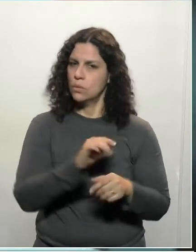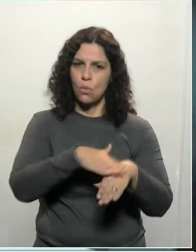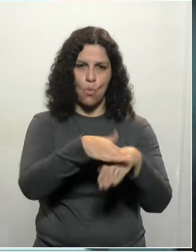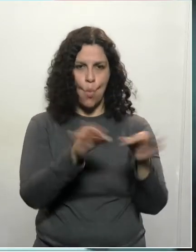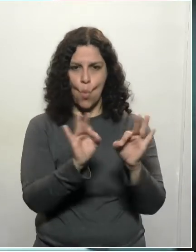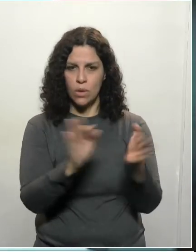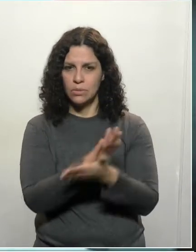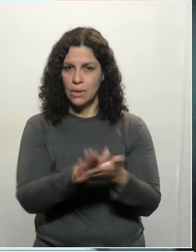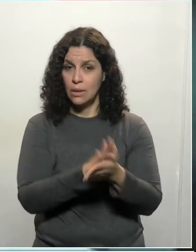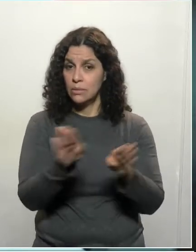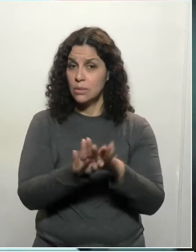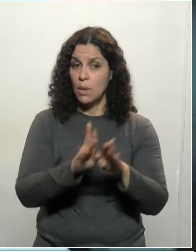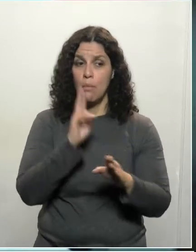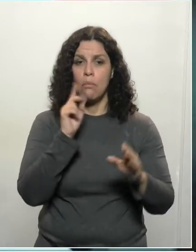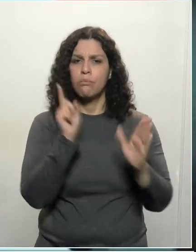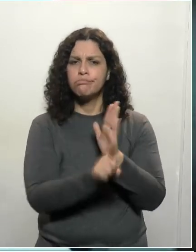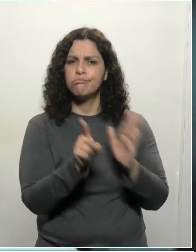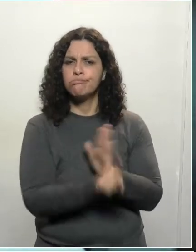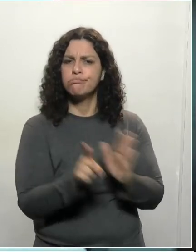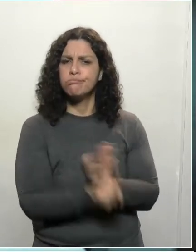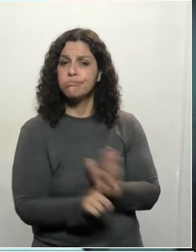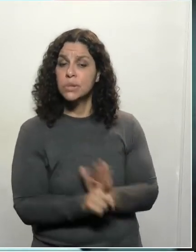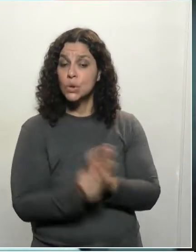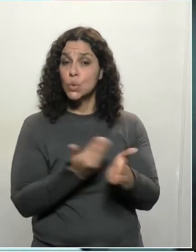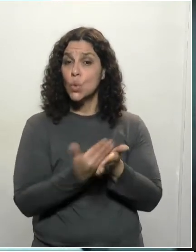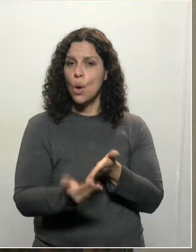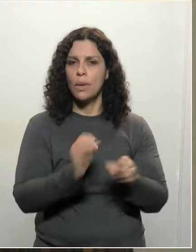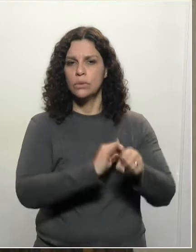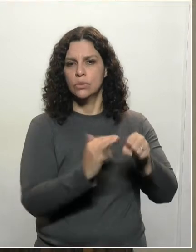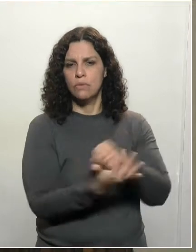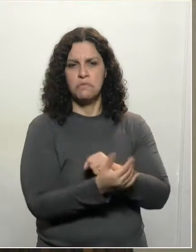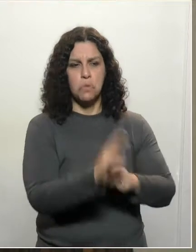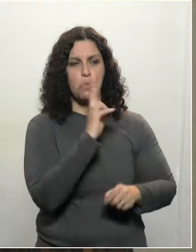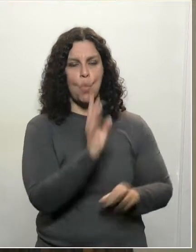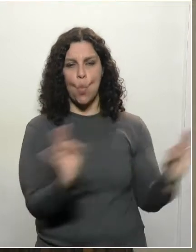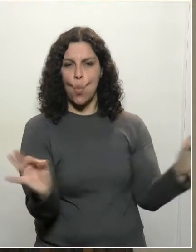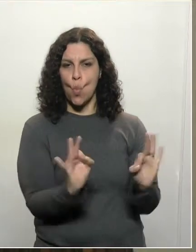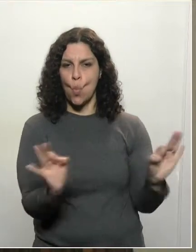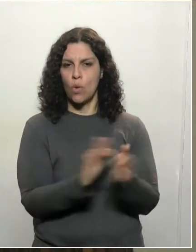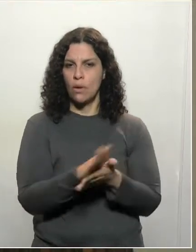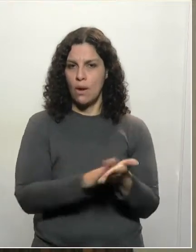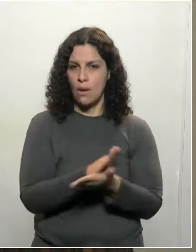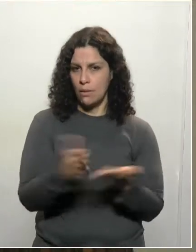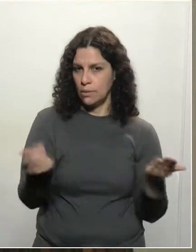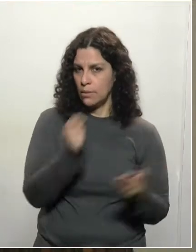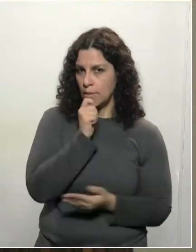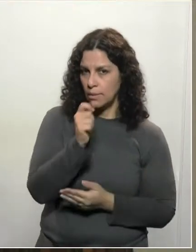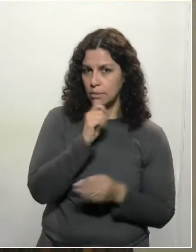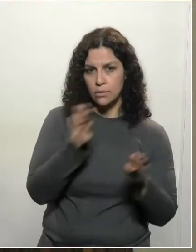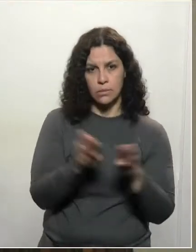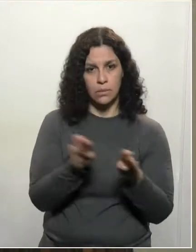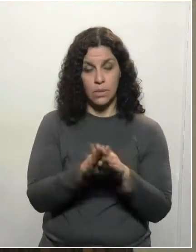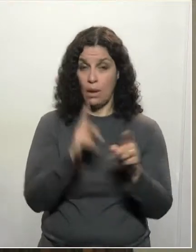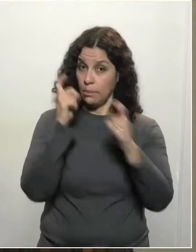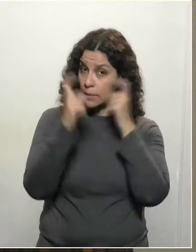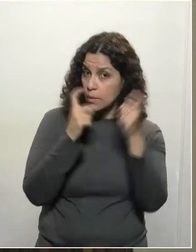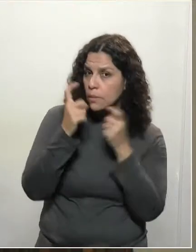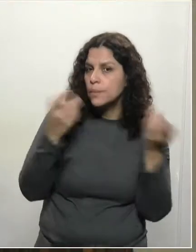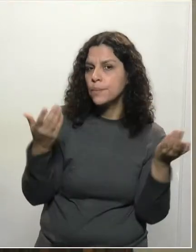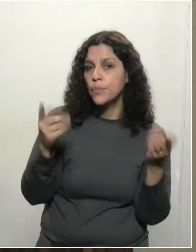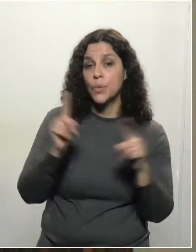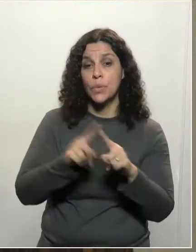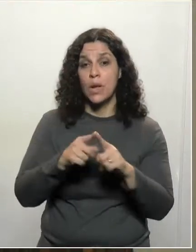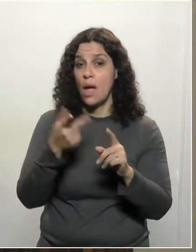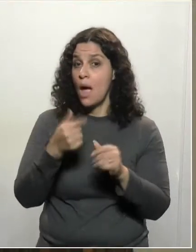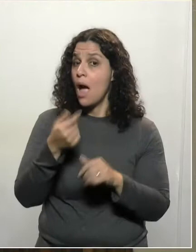Nossas reivindicações, que foram encaminhadas no início da pandemia, não foram respondidas. A situação é muito preocupante,